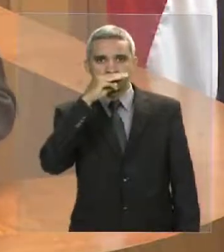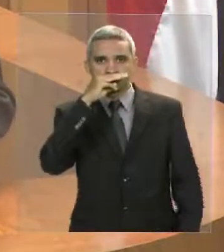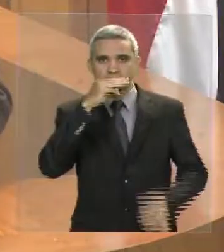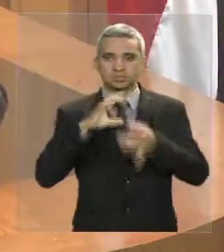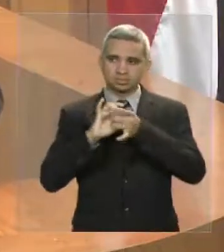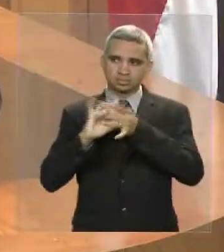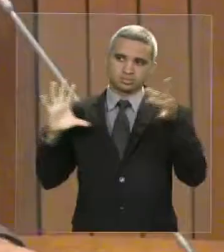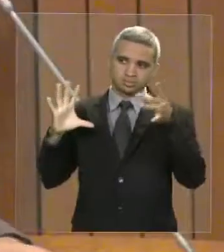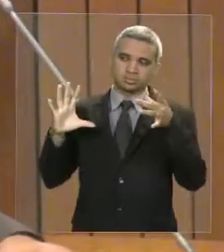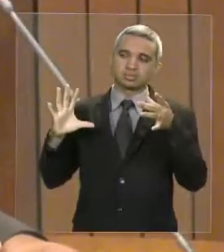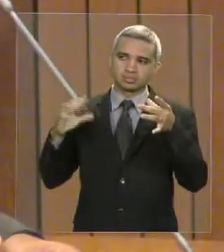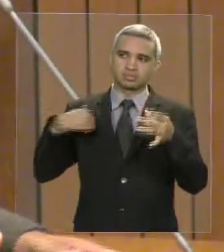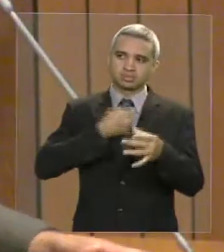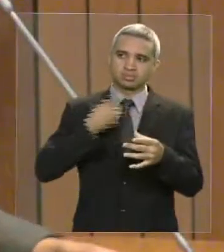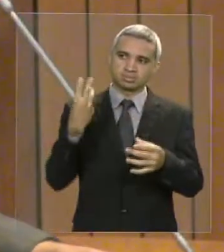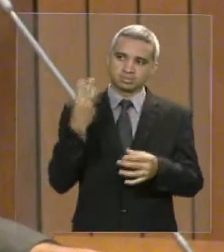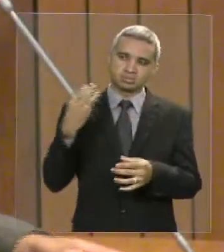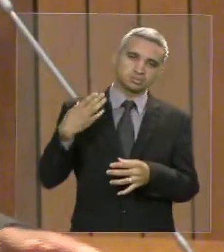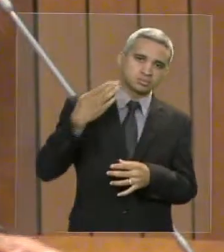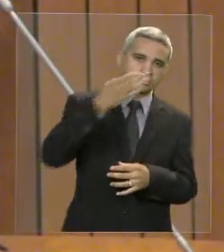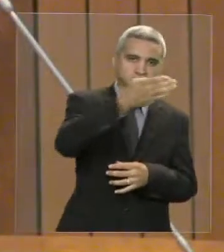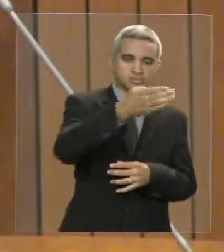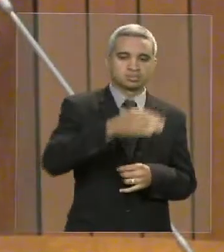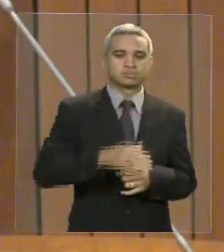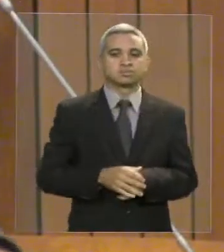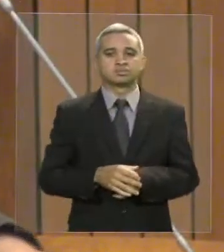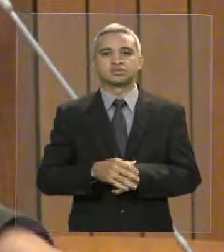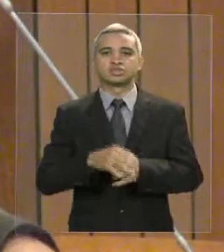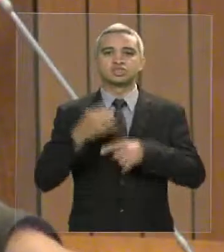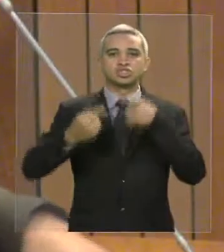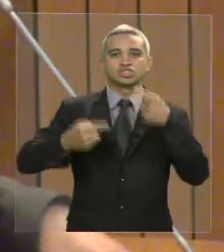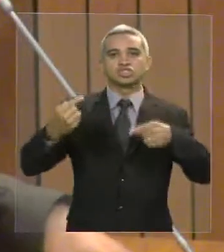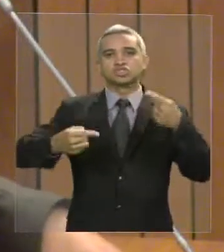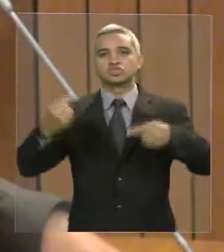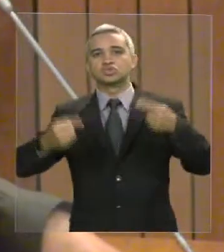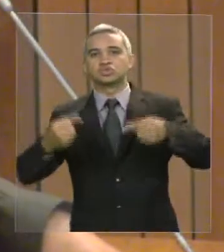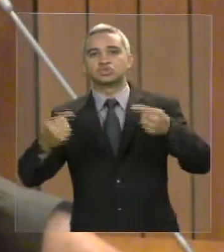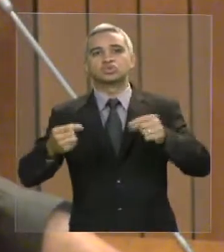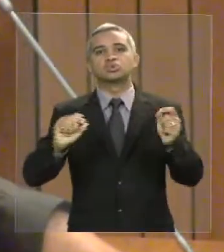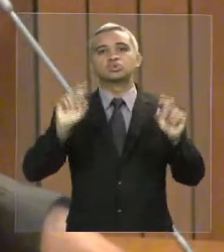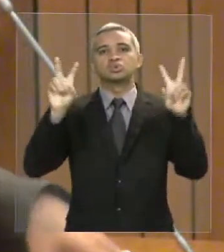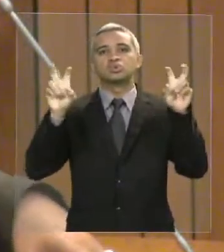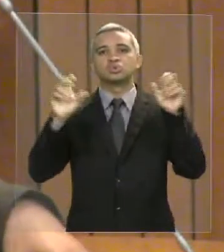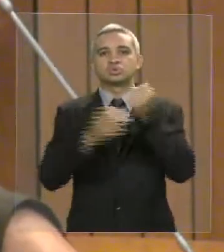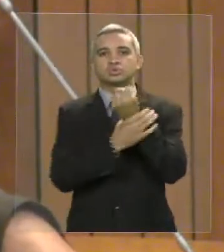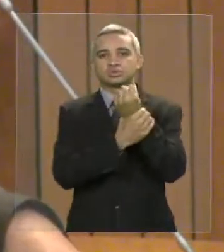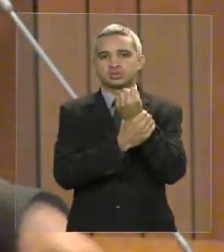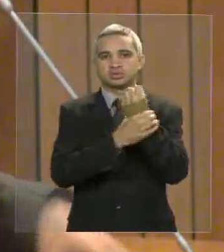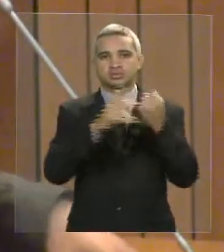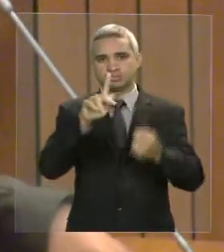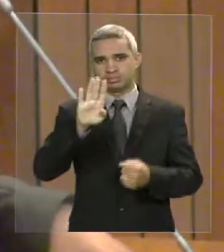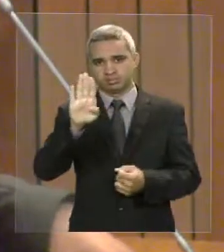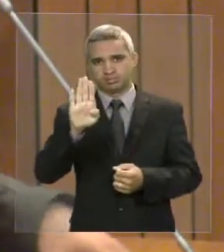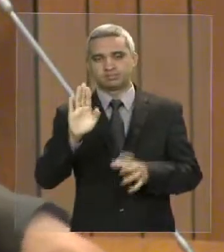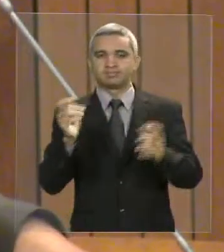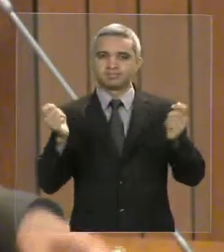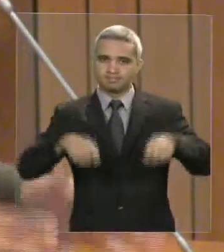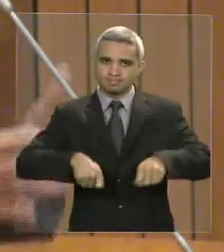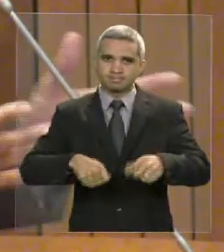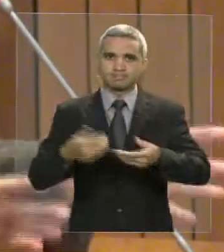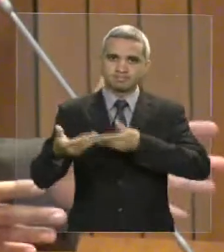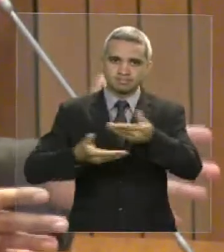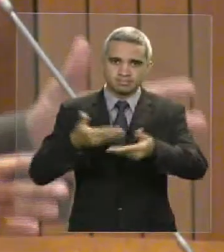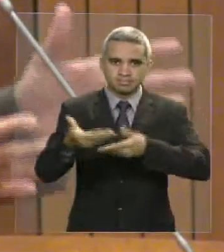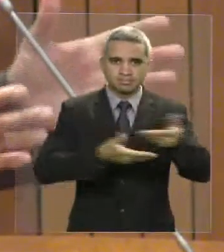nós possamos encontrar caminhos para fortalecer a segurança no Estado do Maranhão. E isso é possível com discussões, com interações,